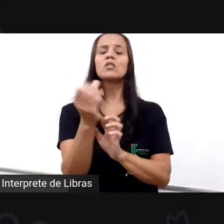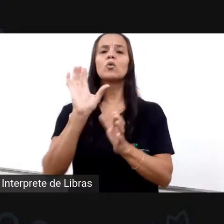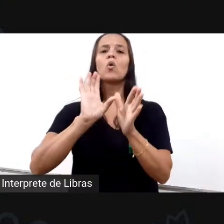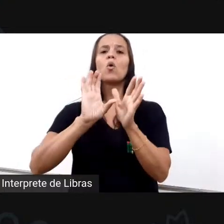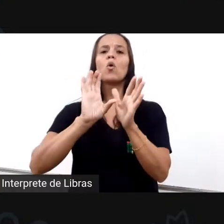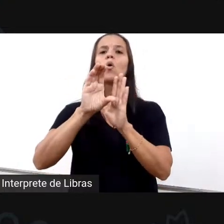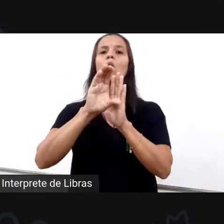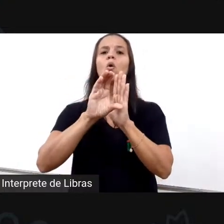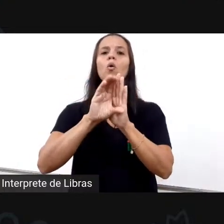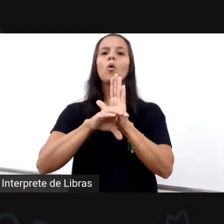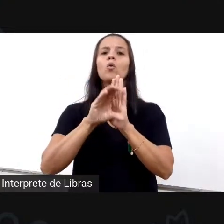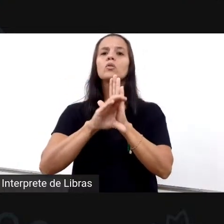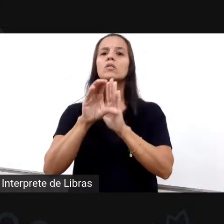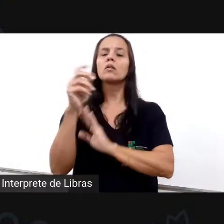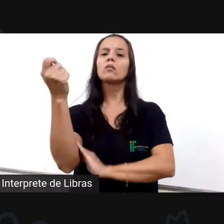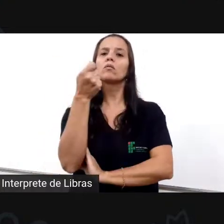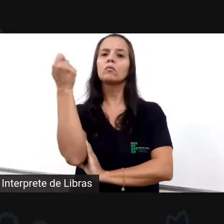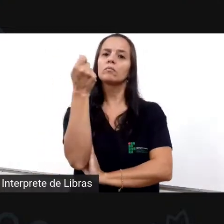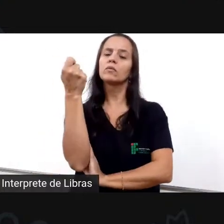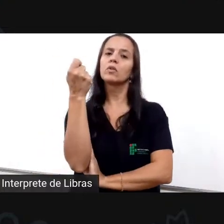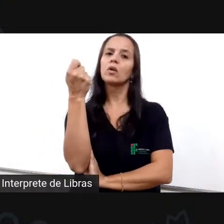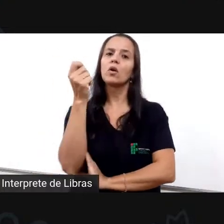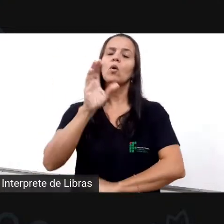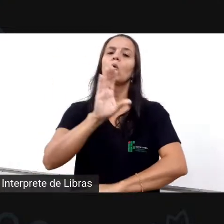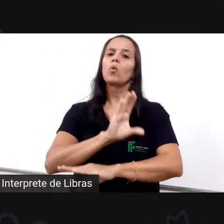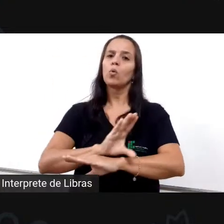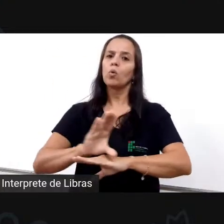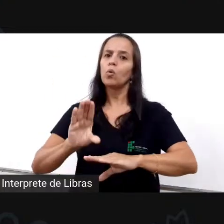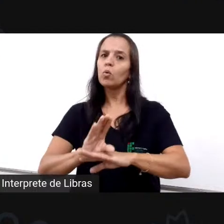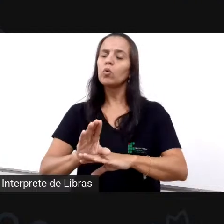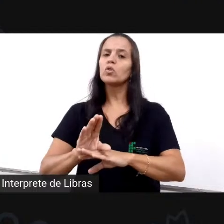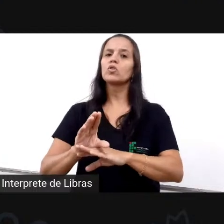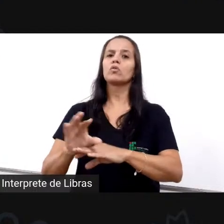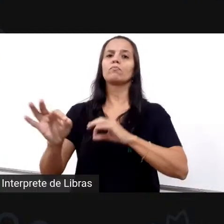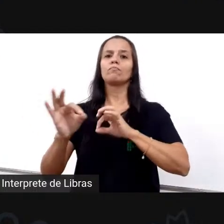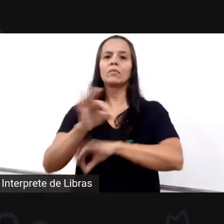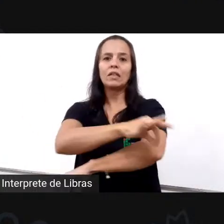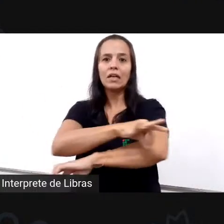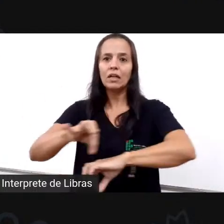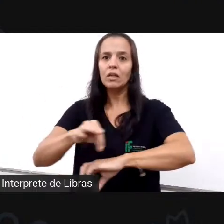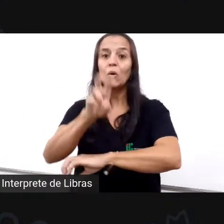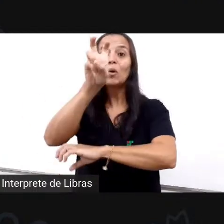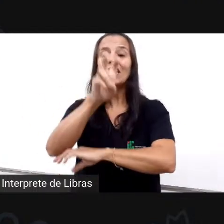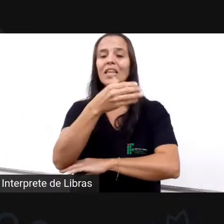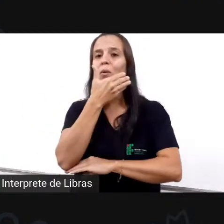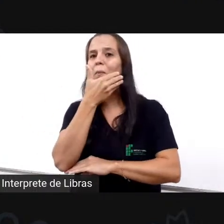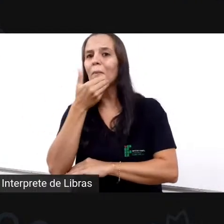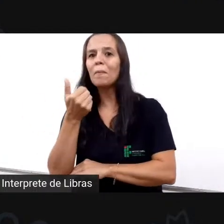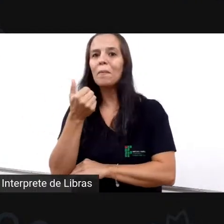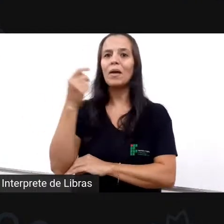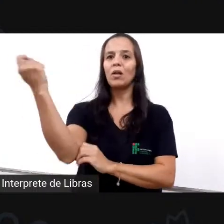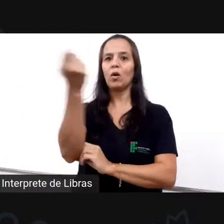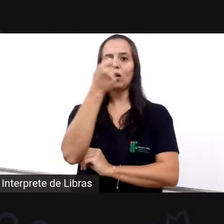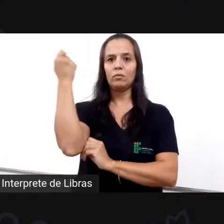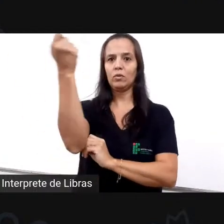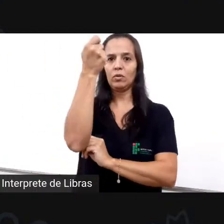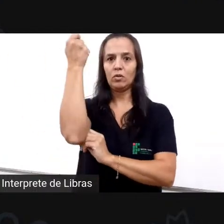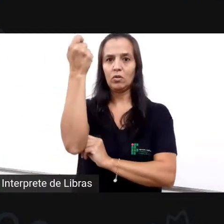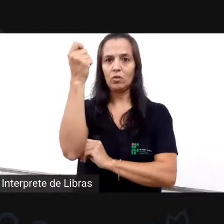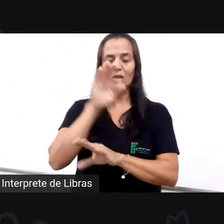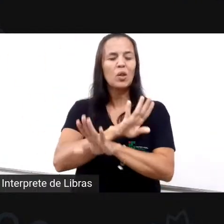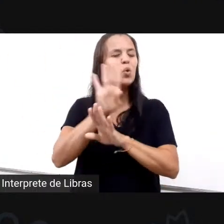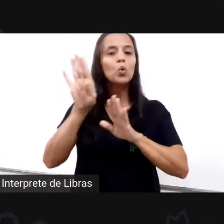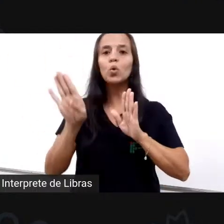Grande do Sul. O curso de bacharelado em arquitetura e urbanismo é o 5º melhor conceito no Rio Grande do Sul entre todas